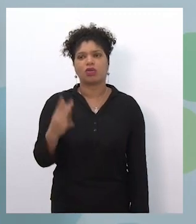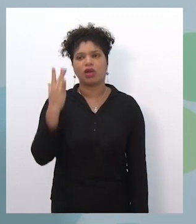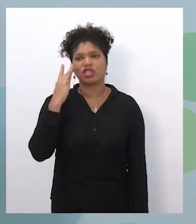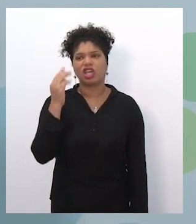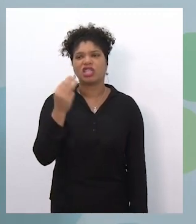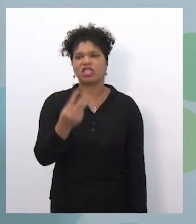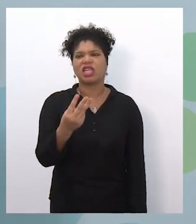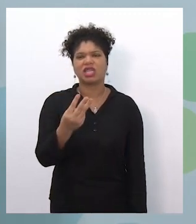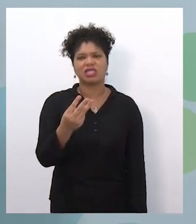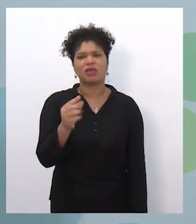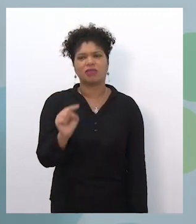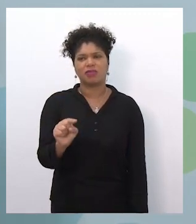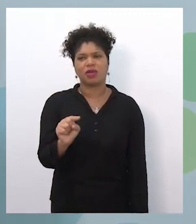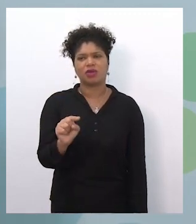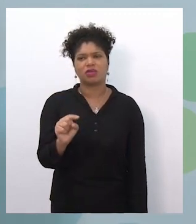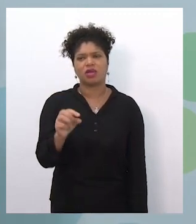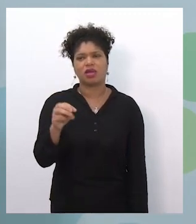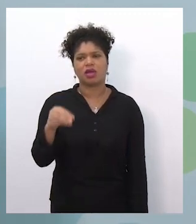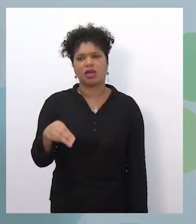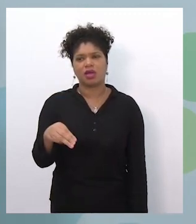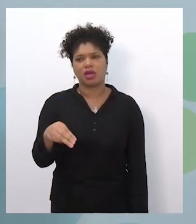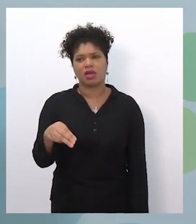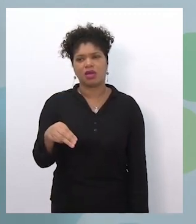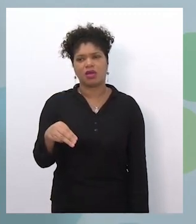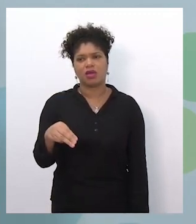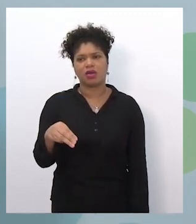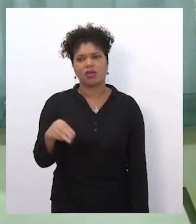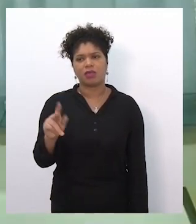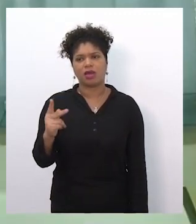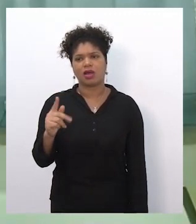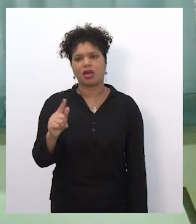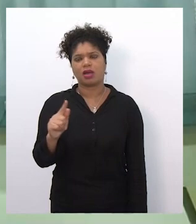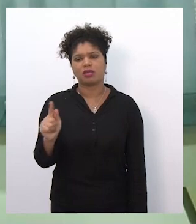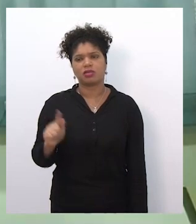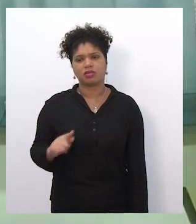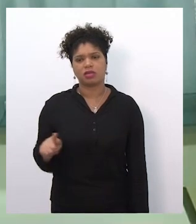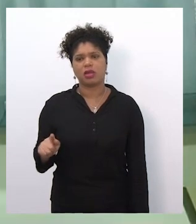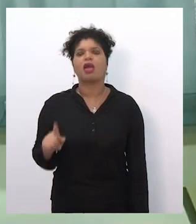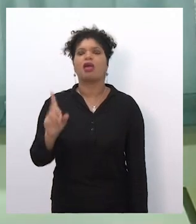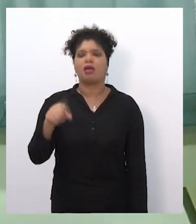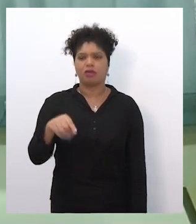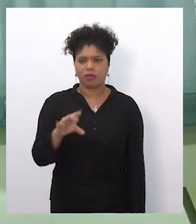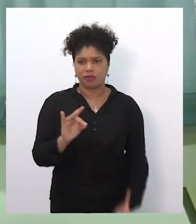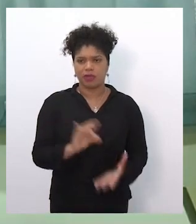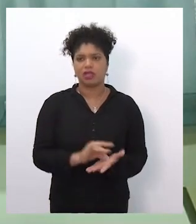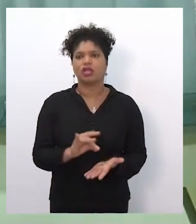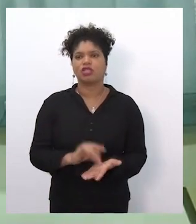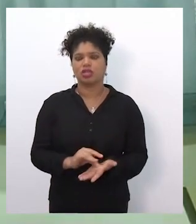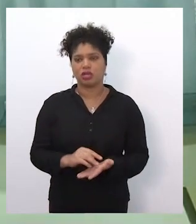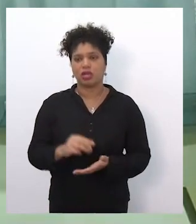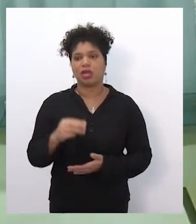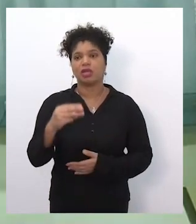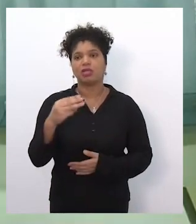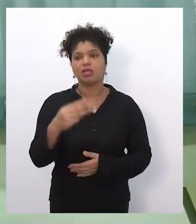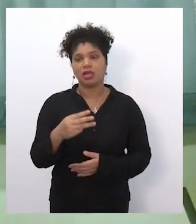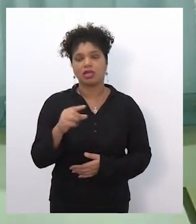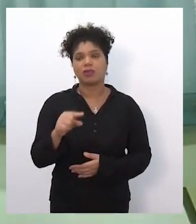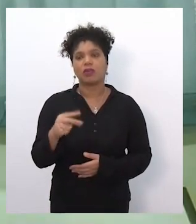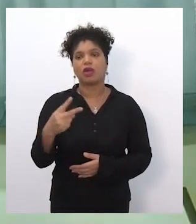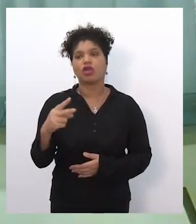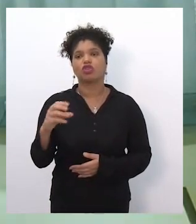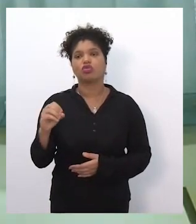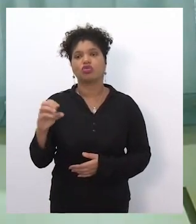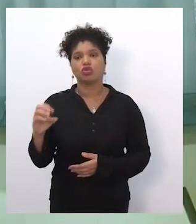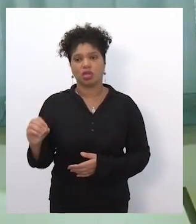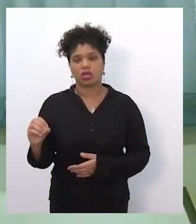3.000 MHz, não é? Confirma para mim. Exatamente, chegando até 3.200 MHz. Deixa